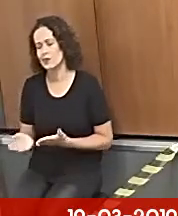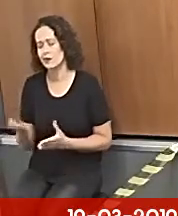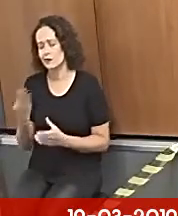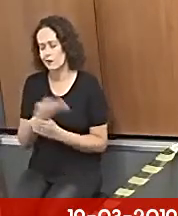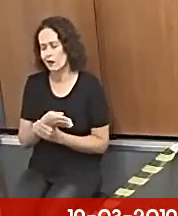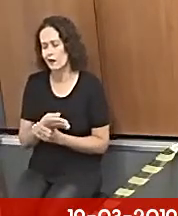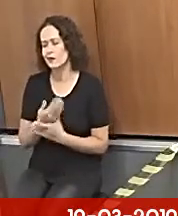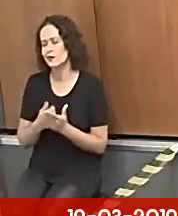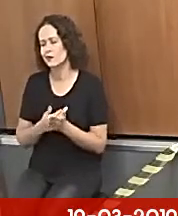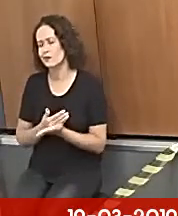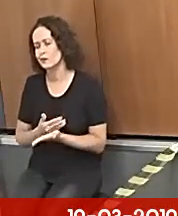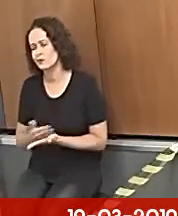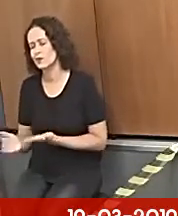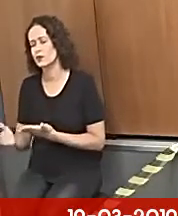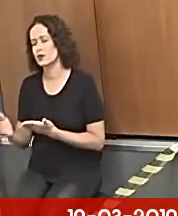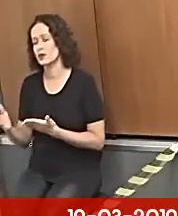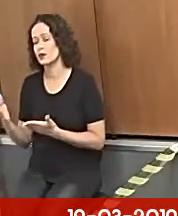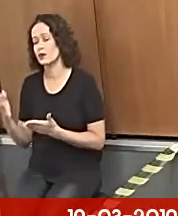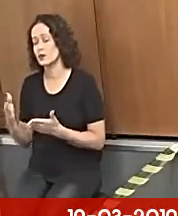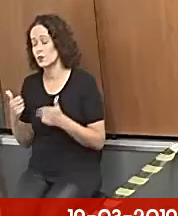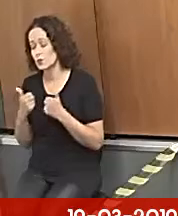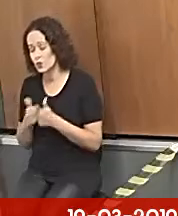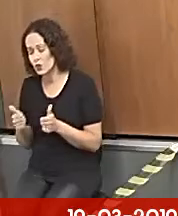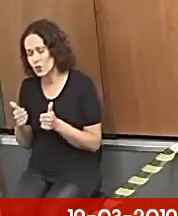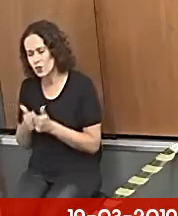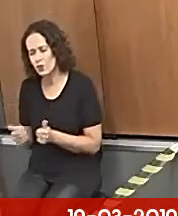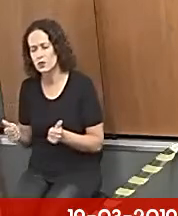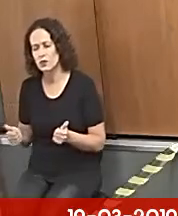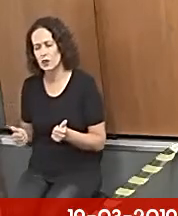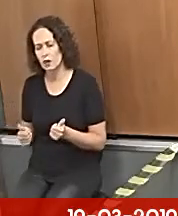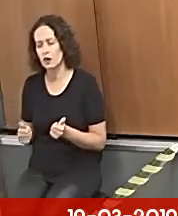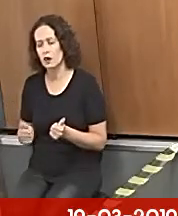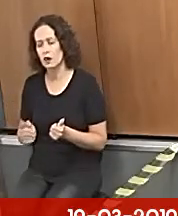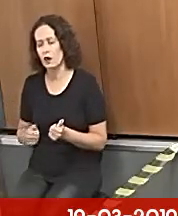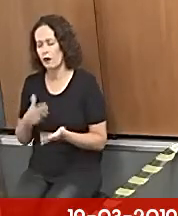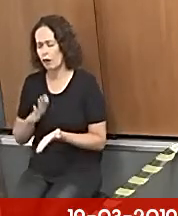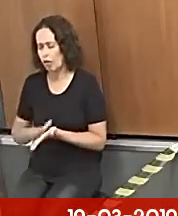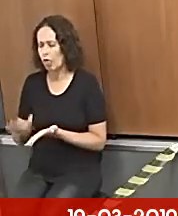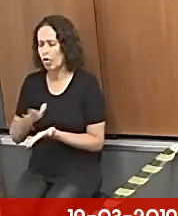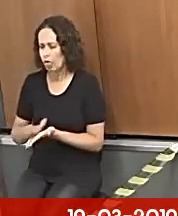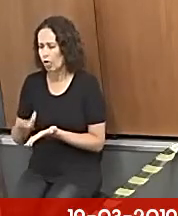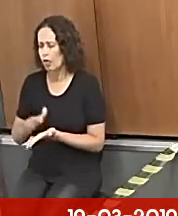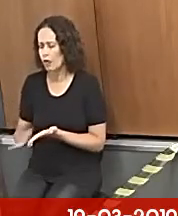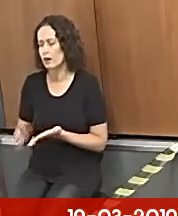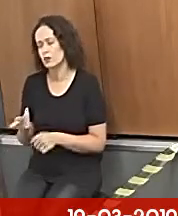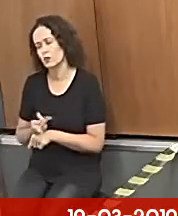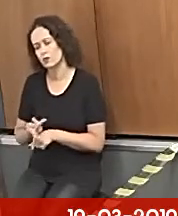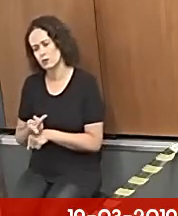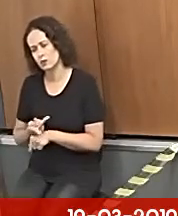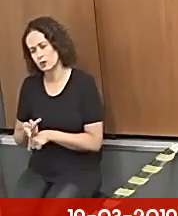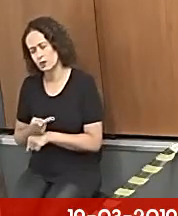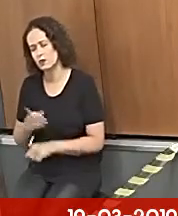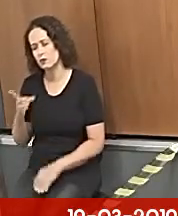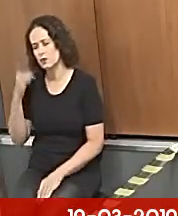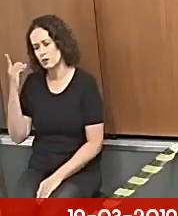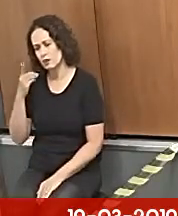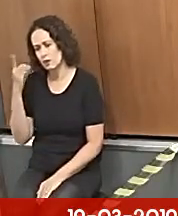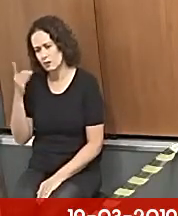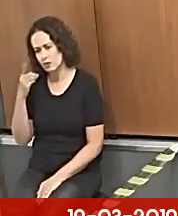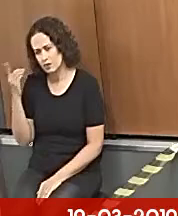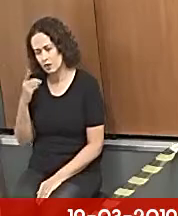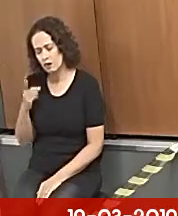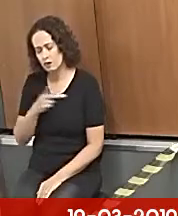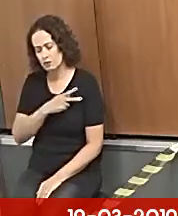e comecei e onerar demais o orçamento aí procuramos aqui o deputado duarte bechi e era o presidente da